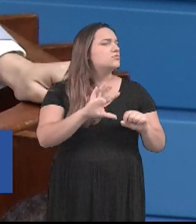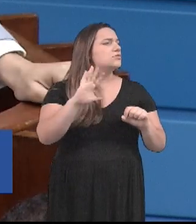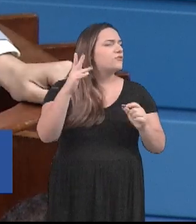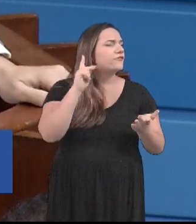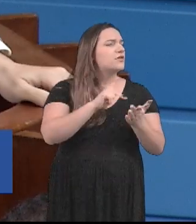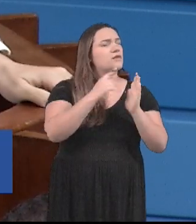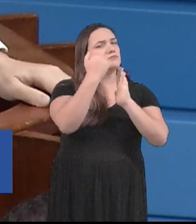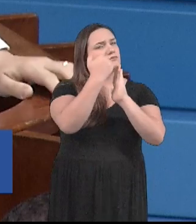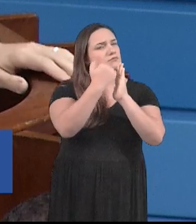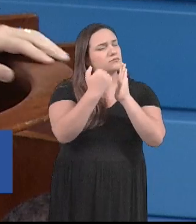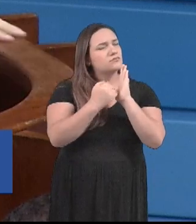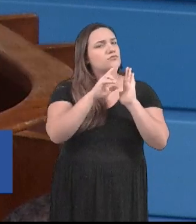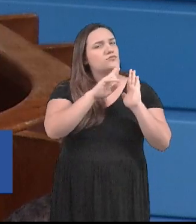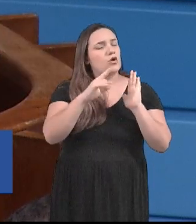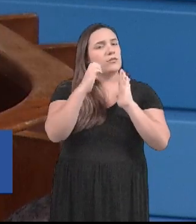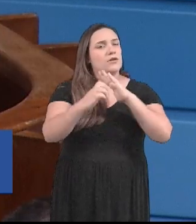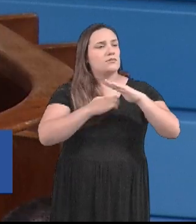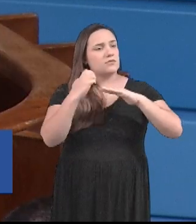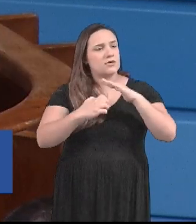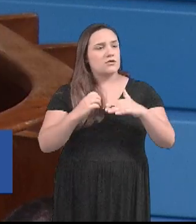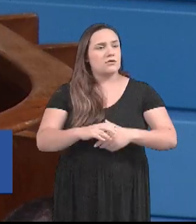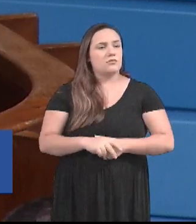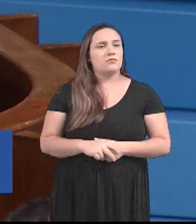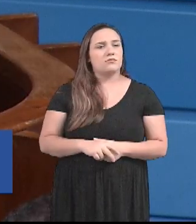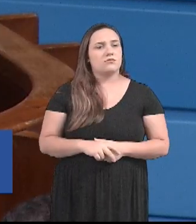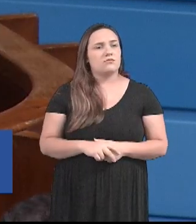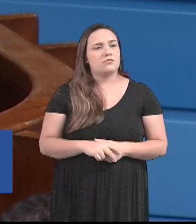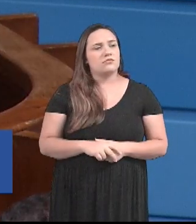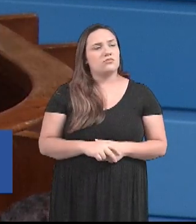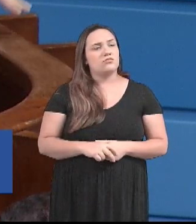início, quando recebi, senhor presidente,